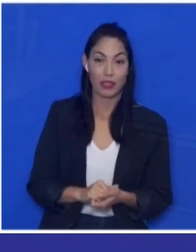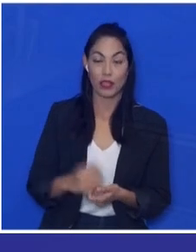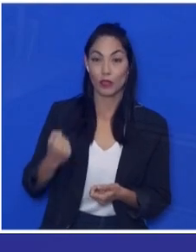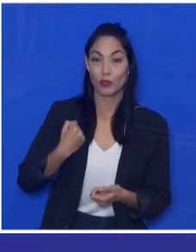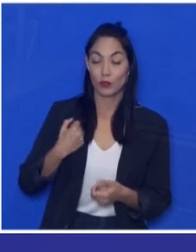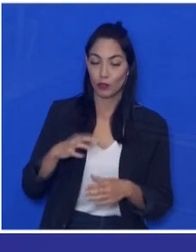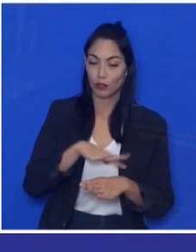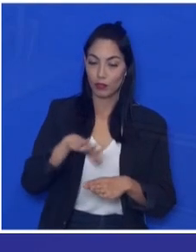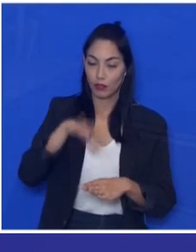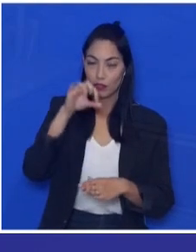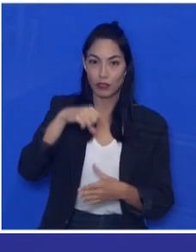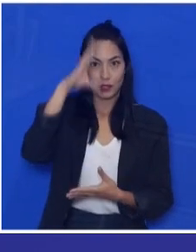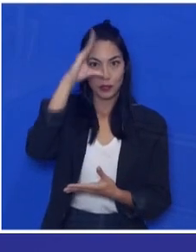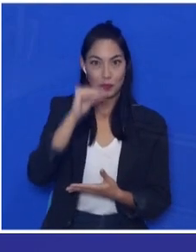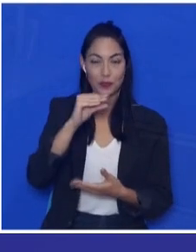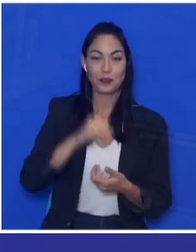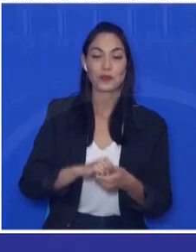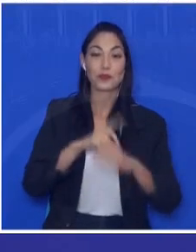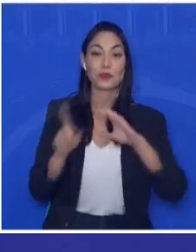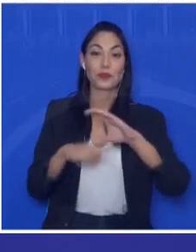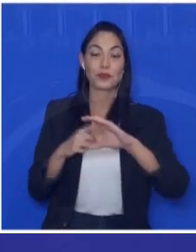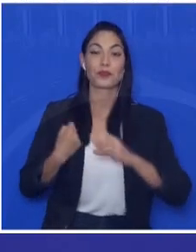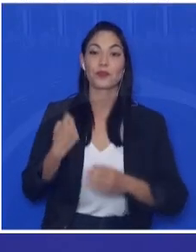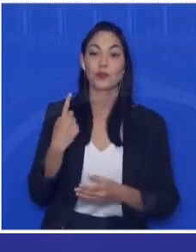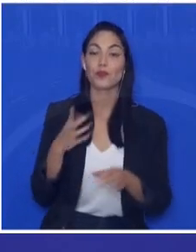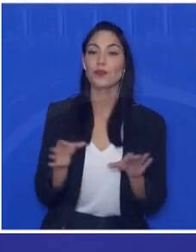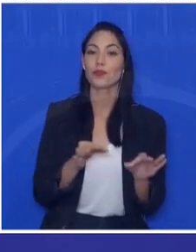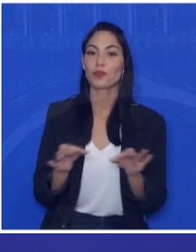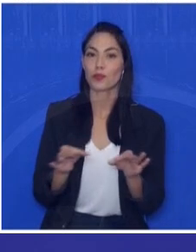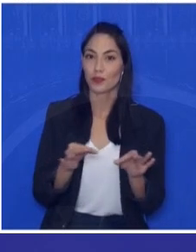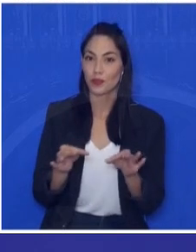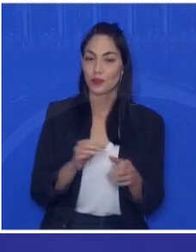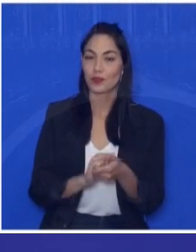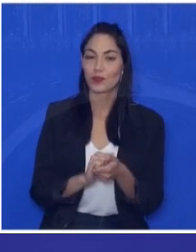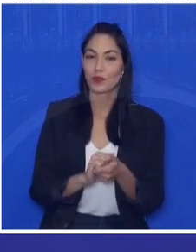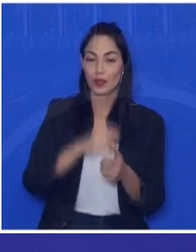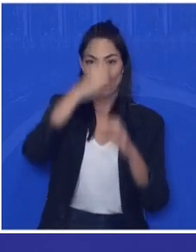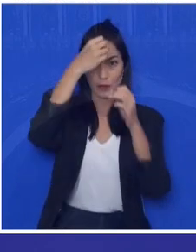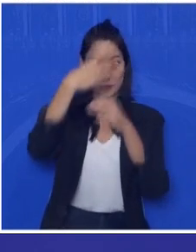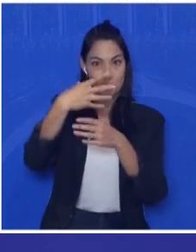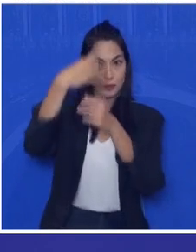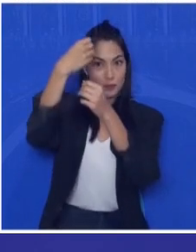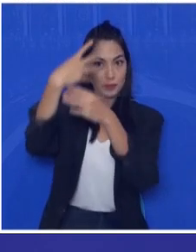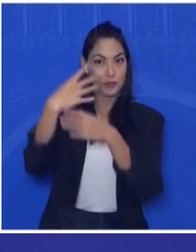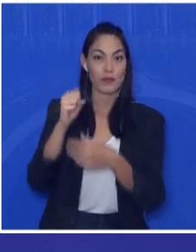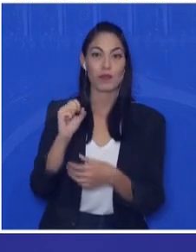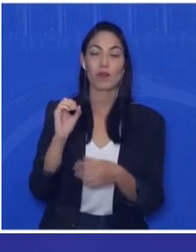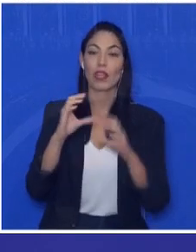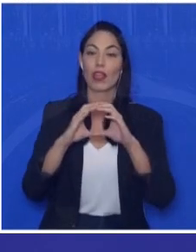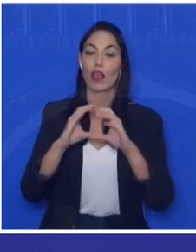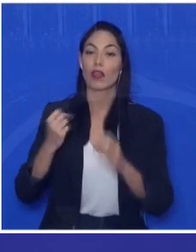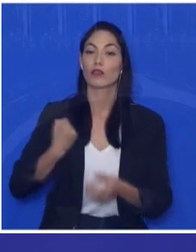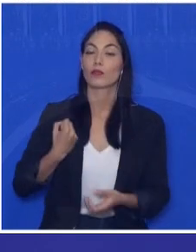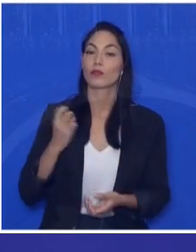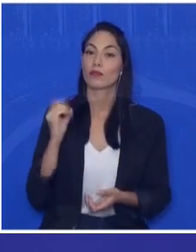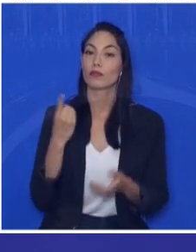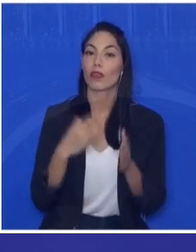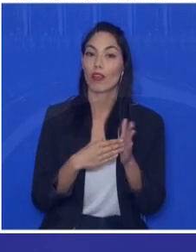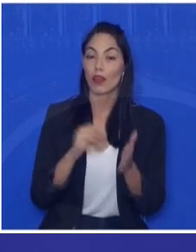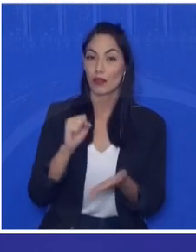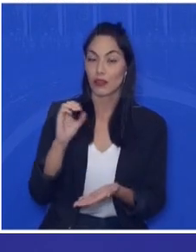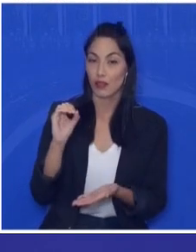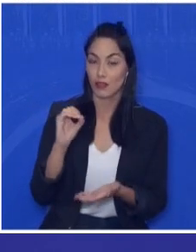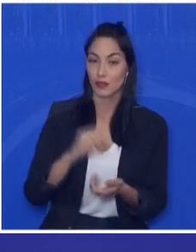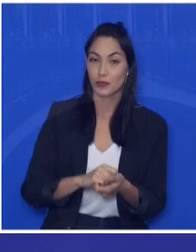premiados desta noite. Nosso Globo número 1 já está preparado para o sorteio. O suporte está carregado com 80 bolas, numeradas de 01 a